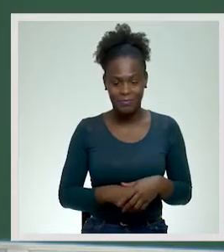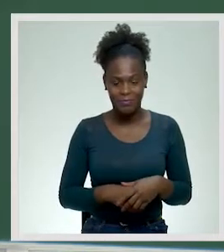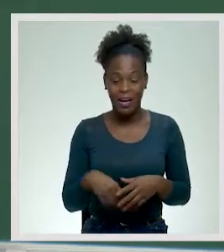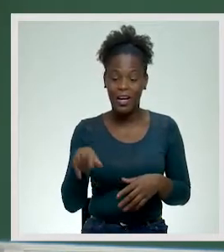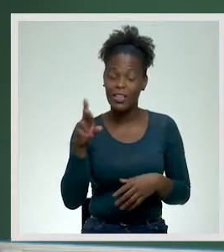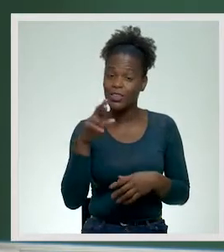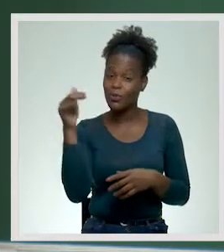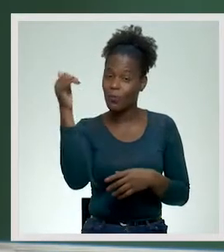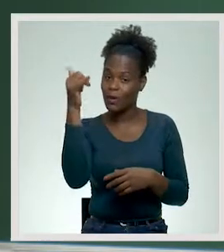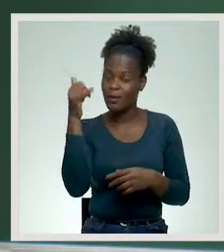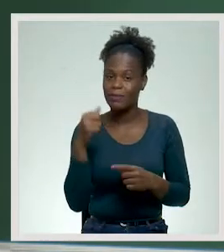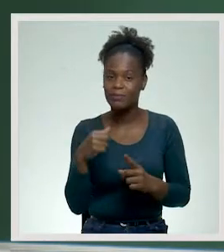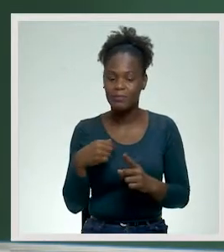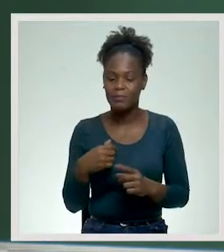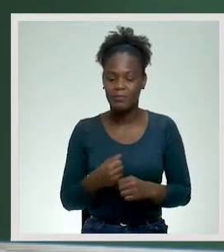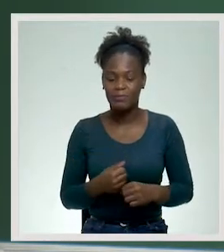X ao quadrado,